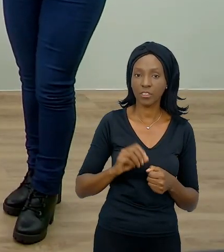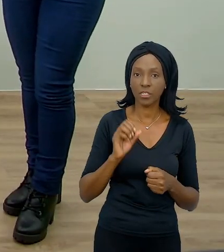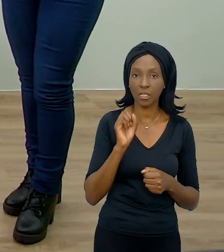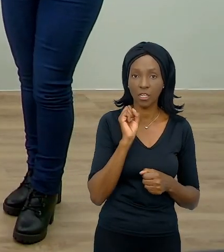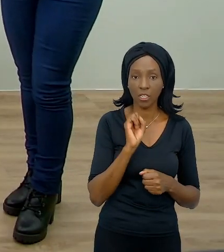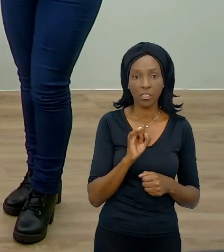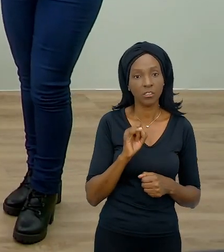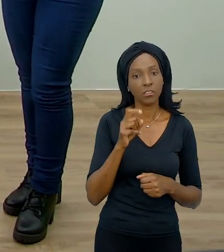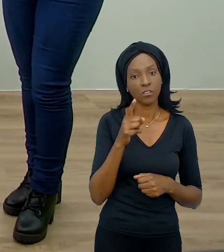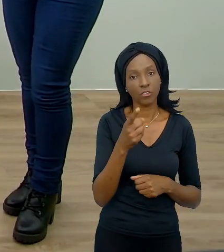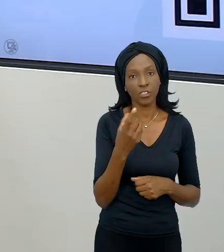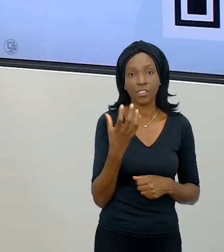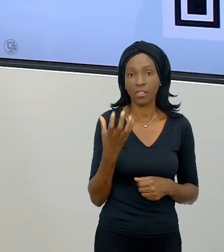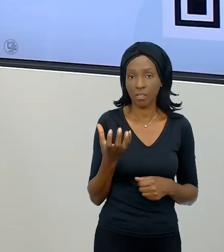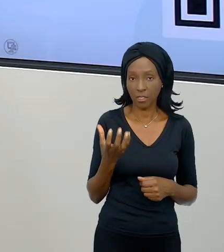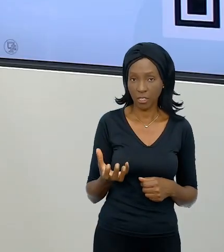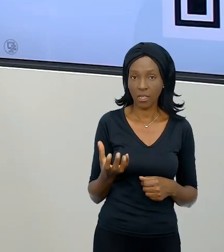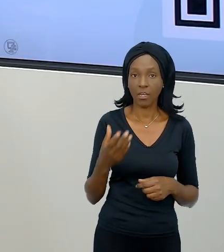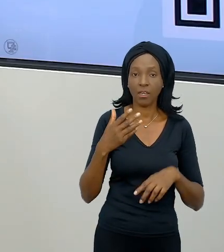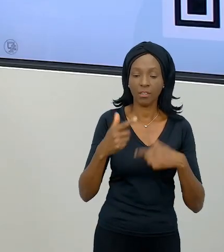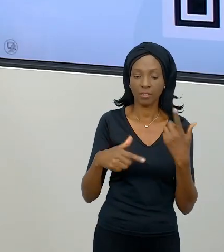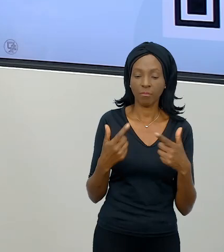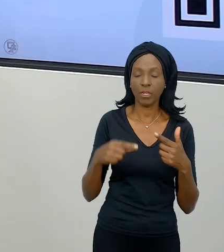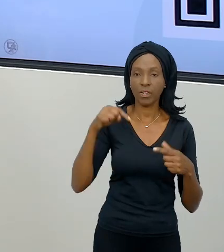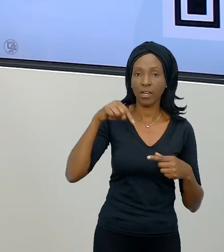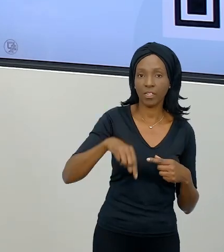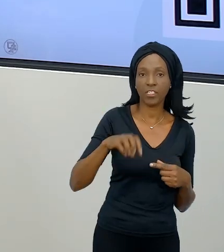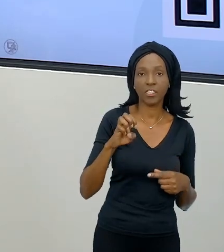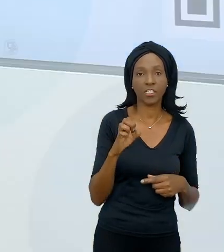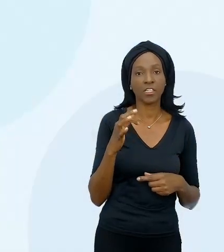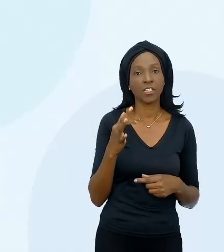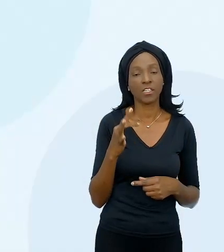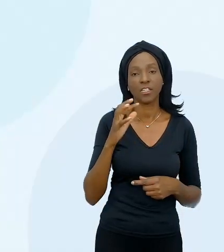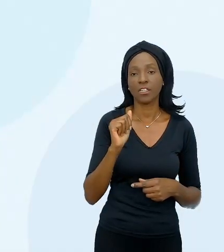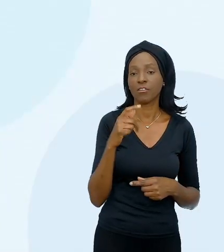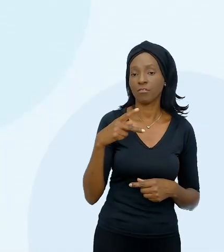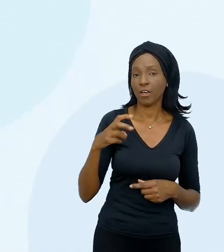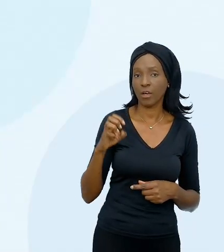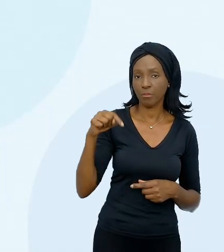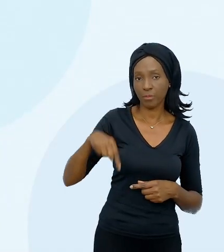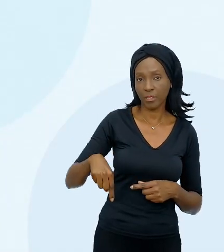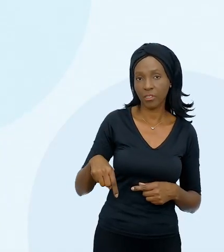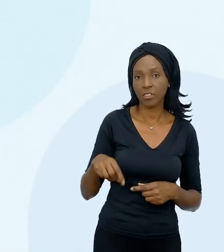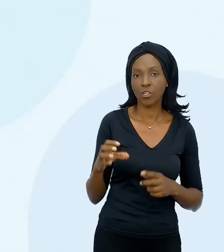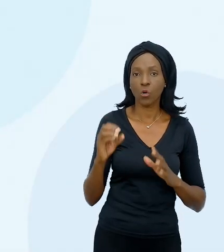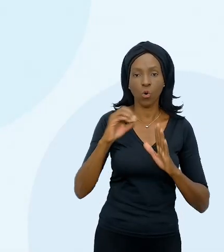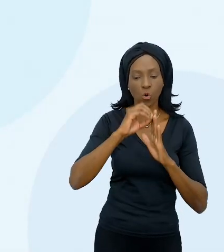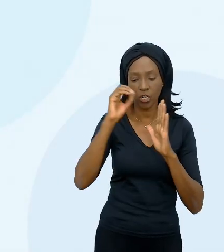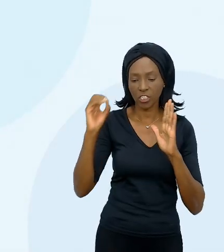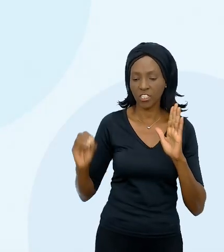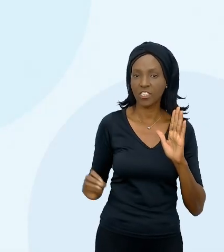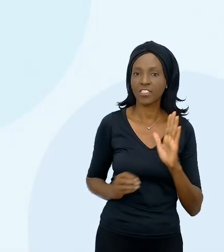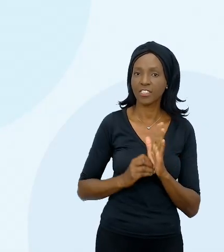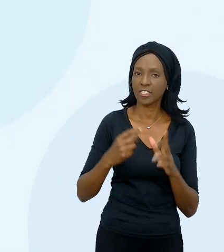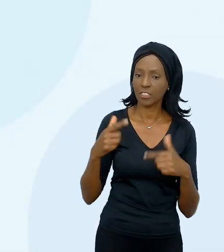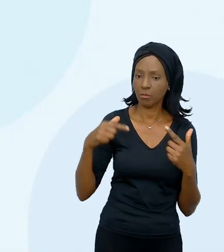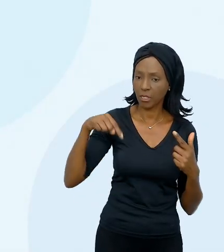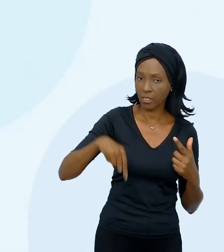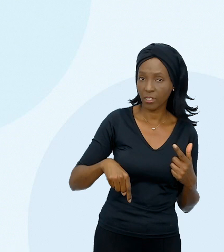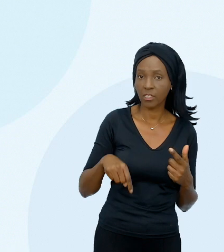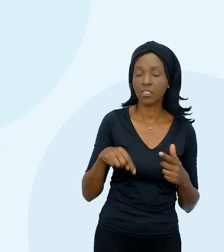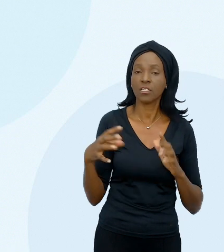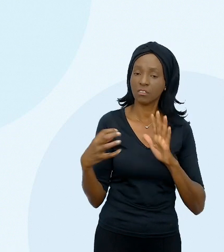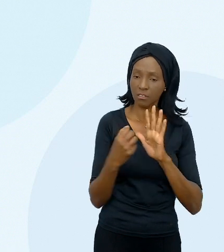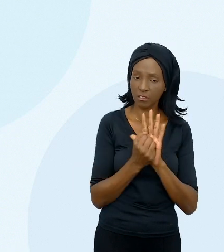ser formador EFAP ou professor do Centro de Mídias, faça a sua inscrição aí e eu já desejo aqui